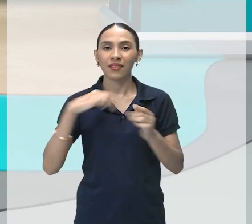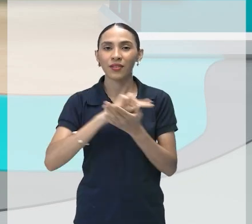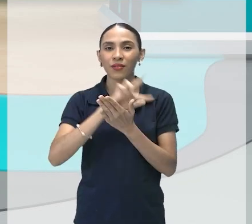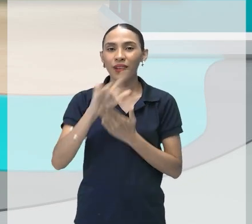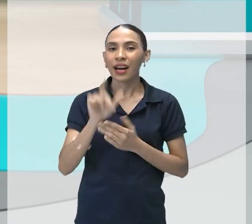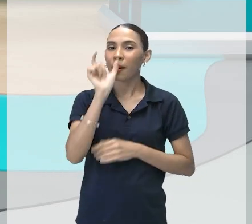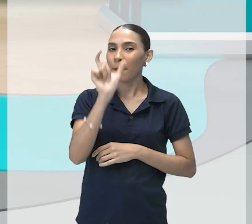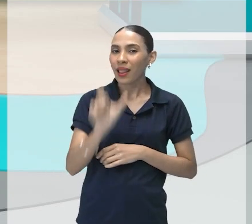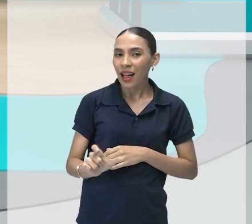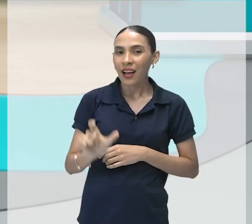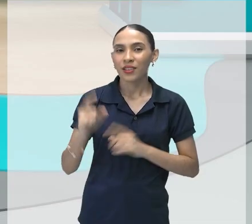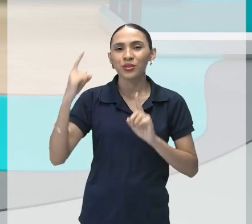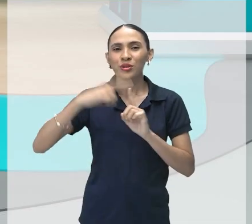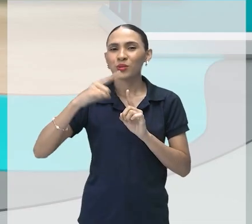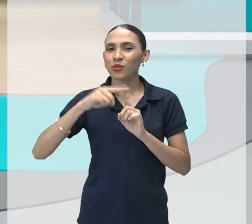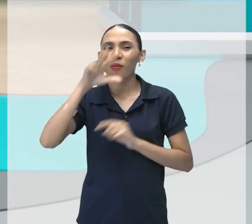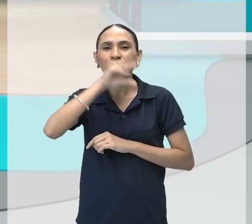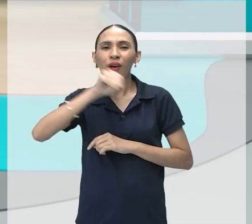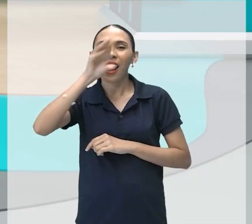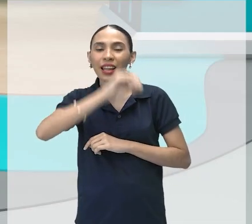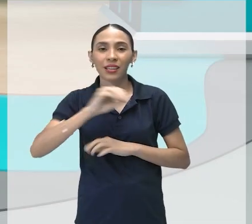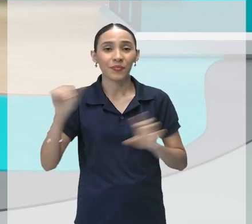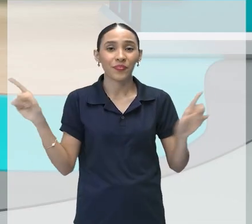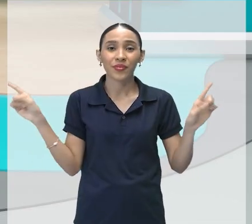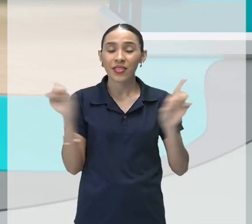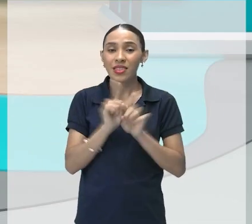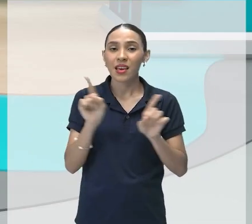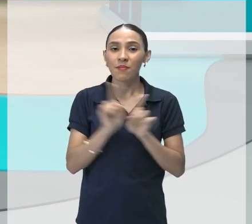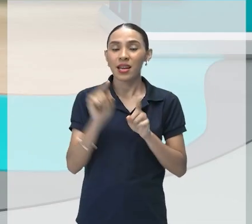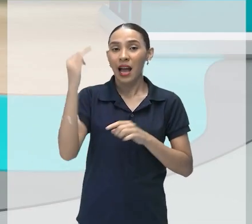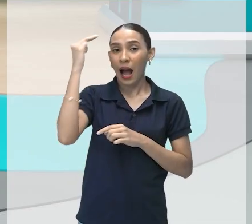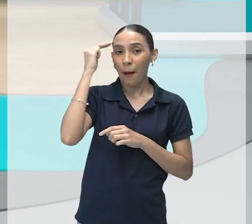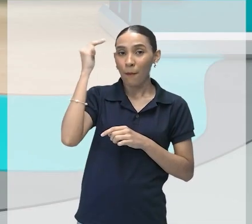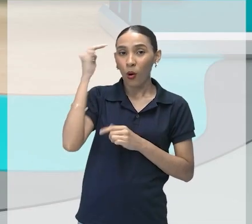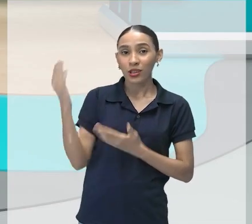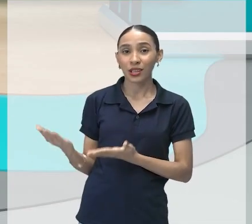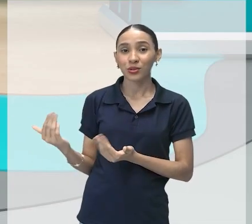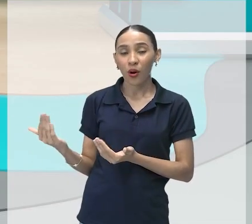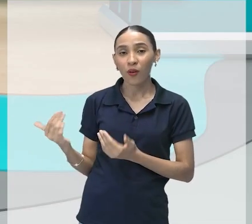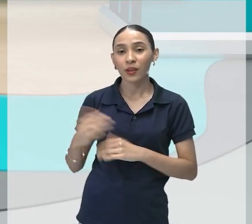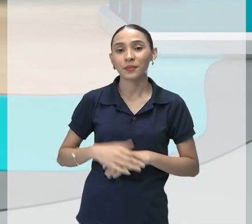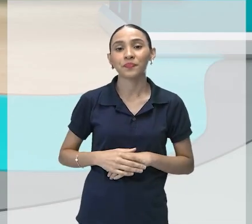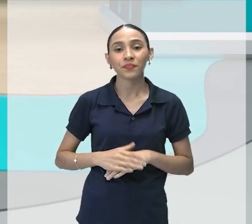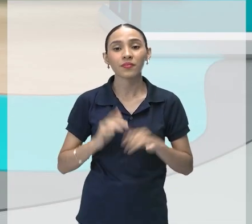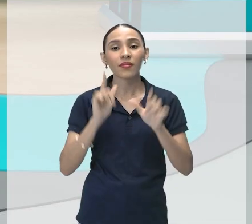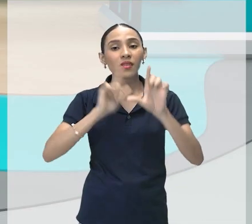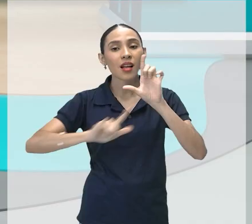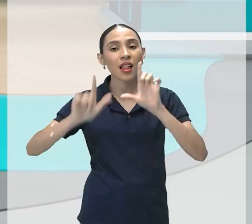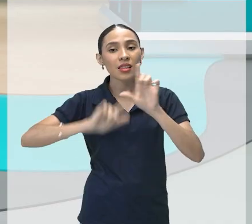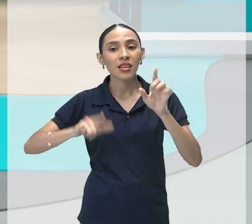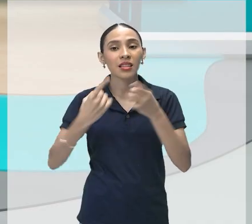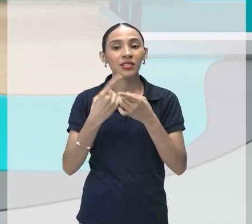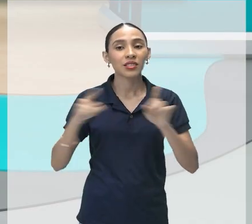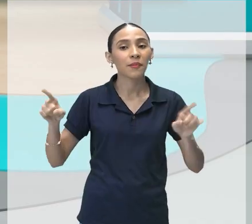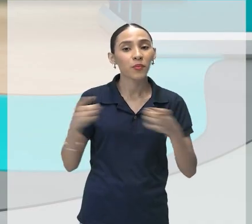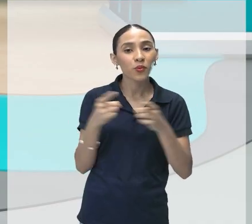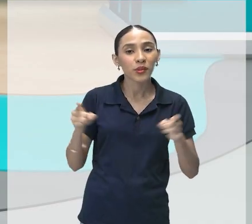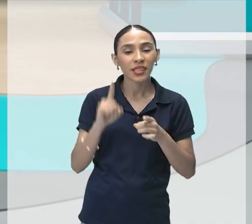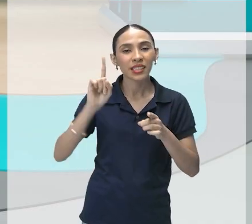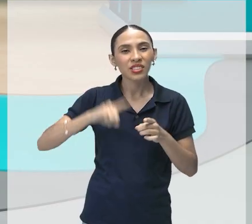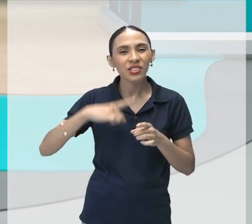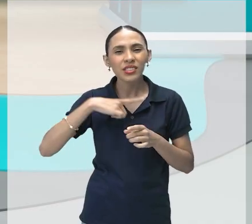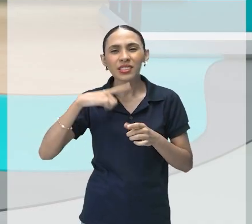gírias, ou seja, uma forma de falar e também a moda dos jovens. Então, As letras da Jovem Guarda